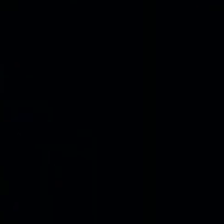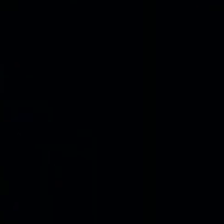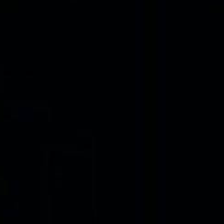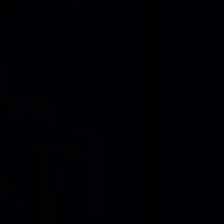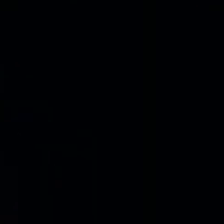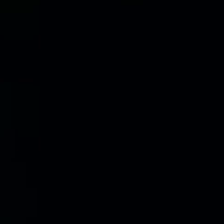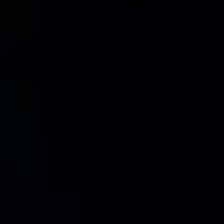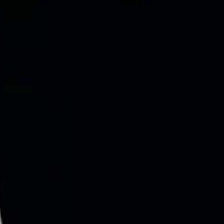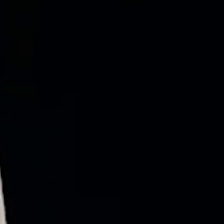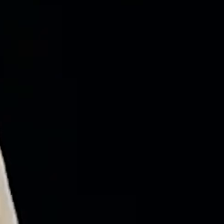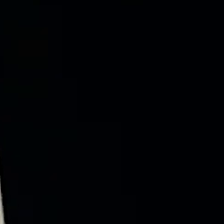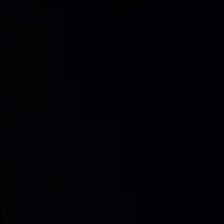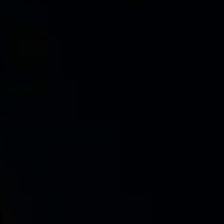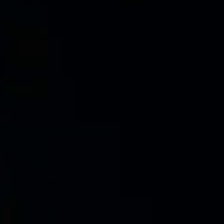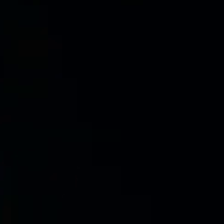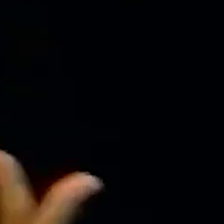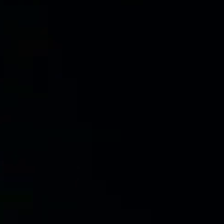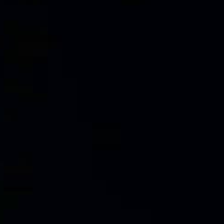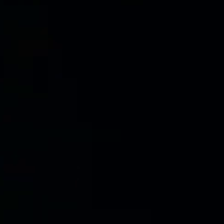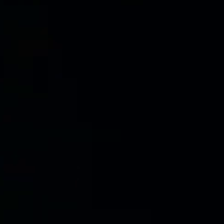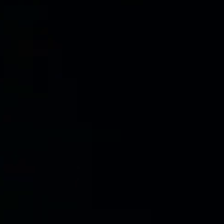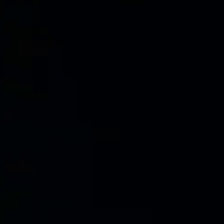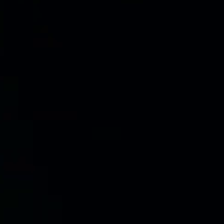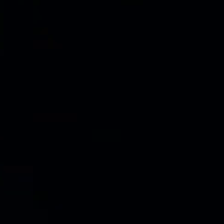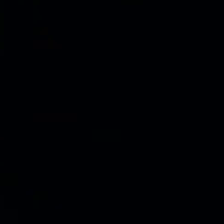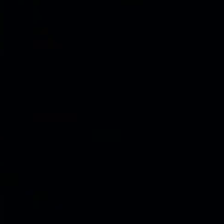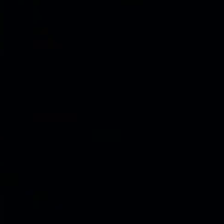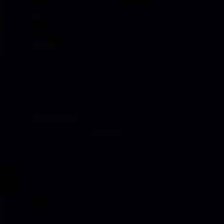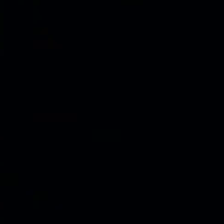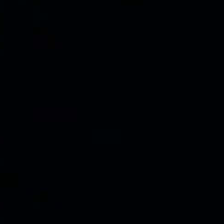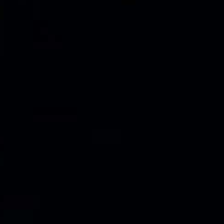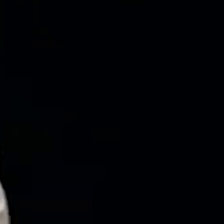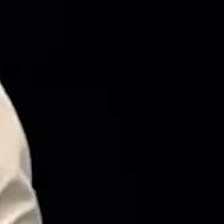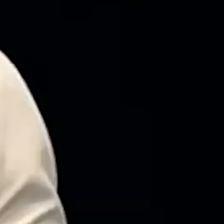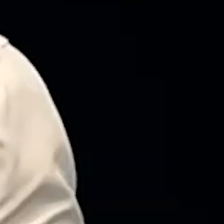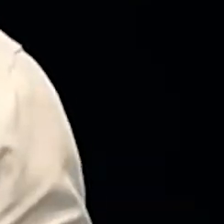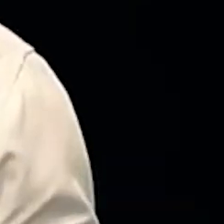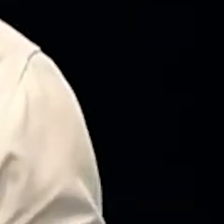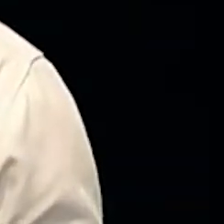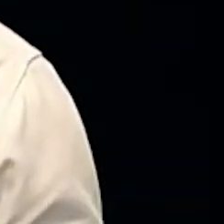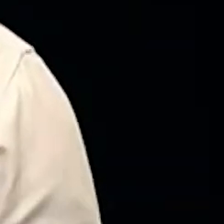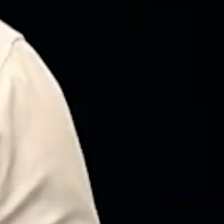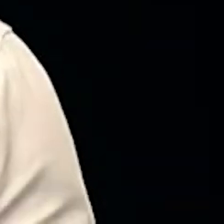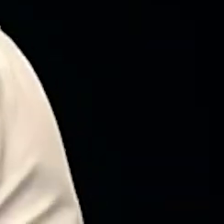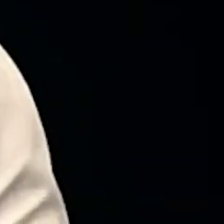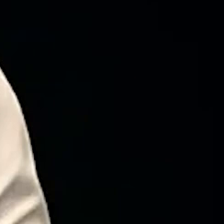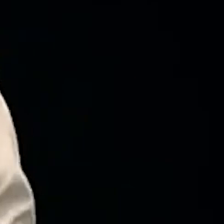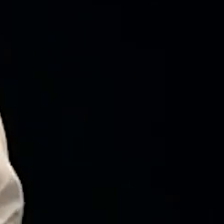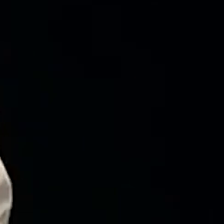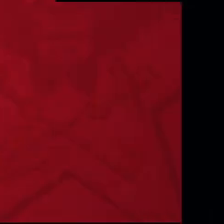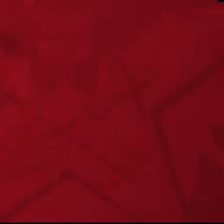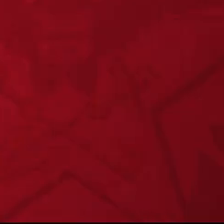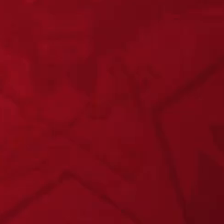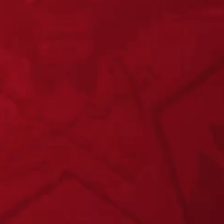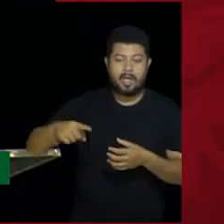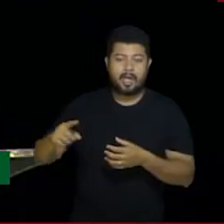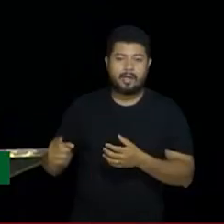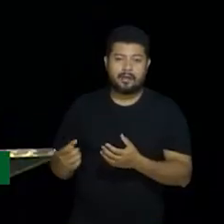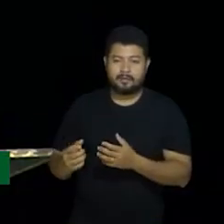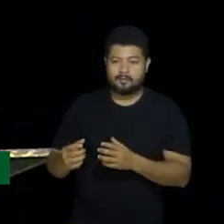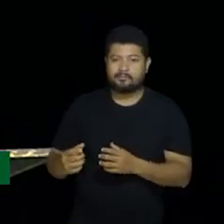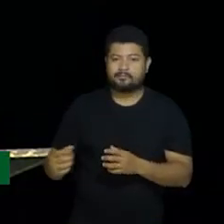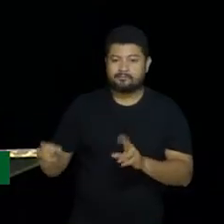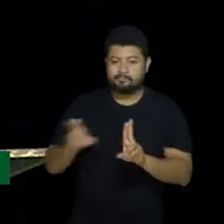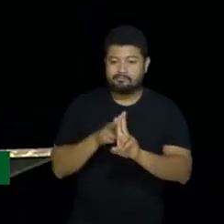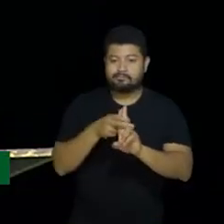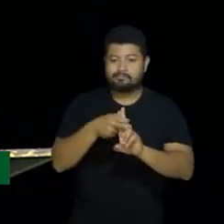Hospital Marieta Konder Banhauser, Tiago de Souza, apresentou os principais desafios enfrentados pela instituição. Os